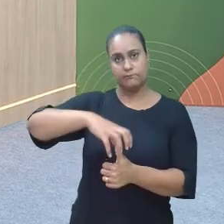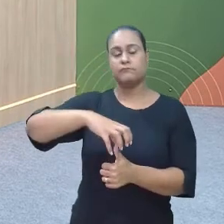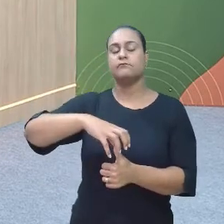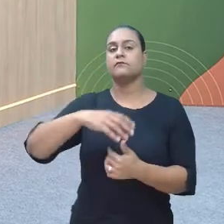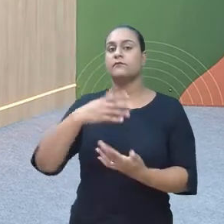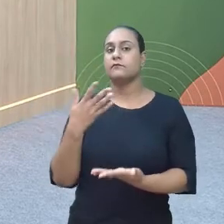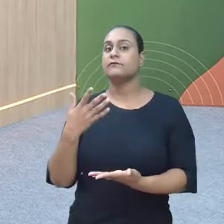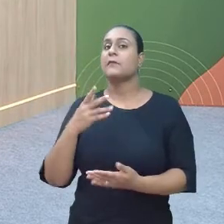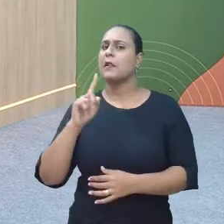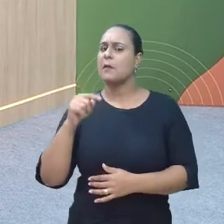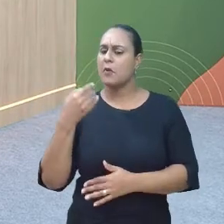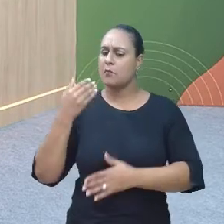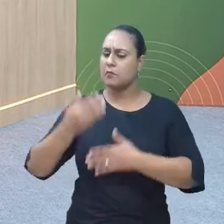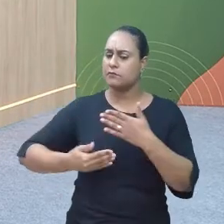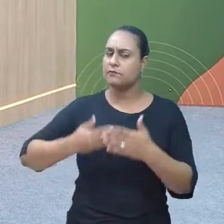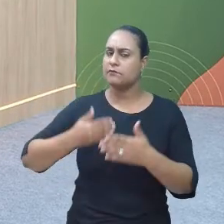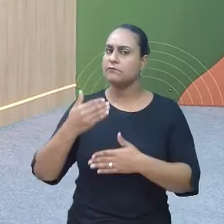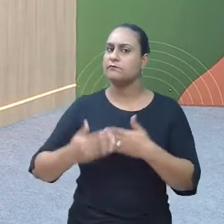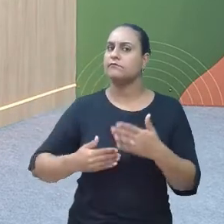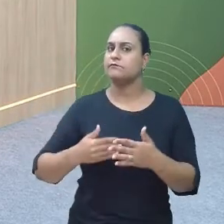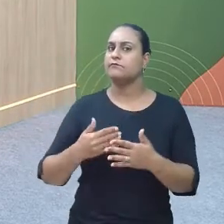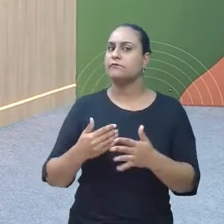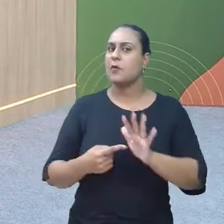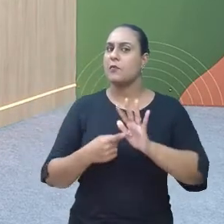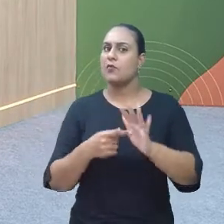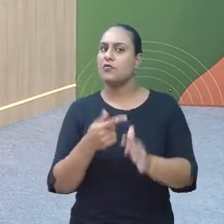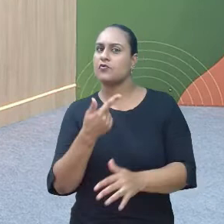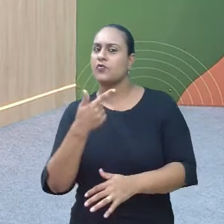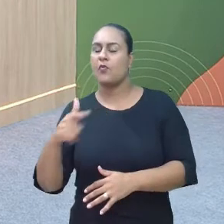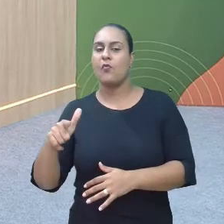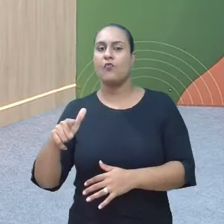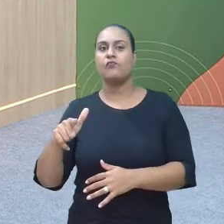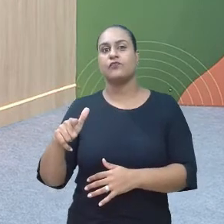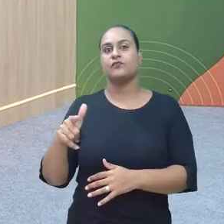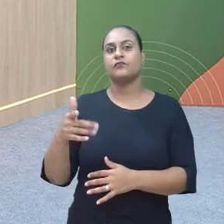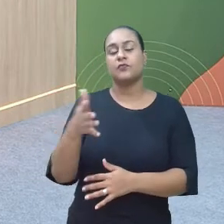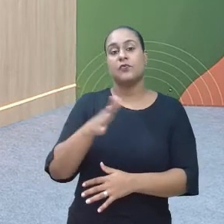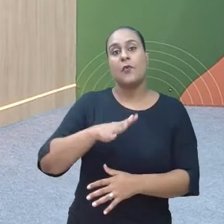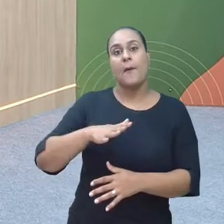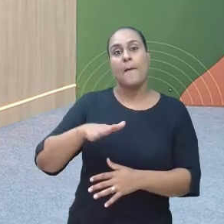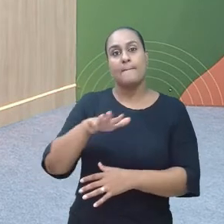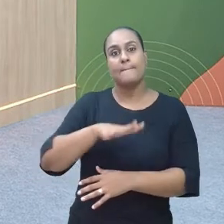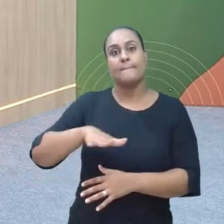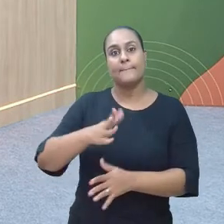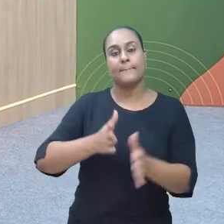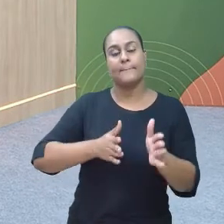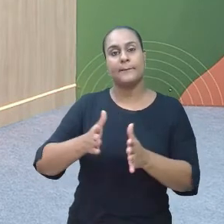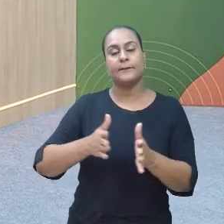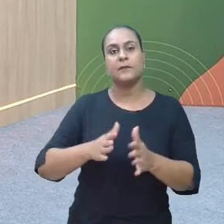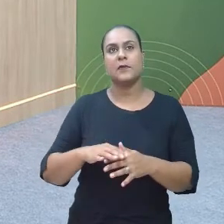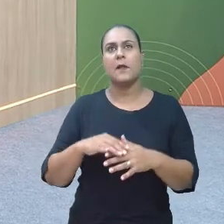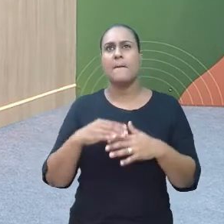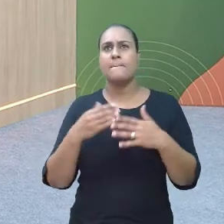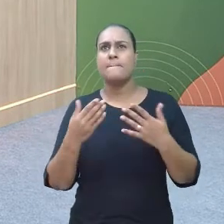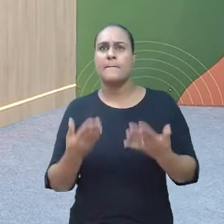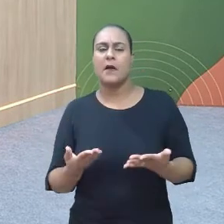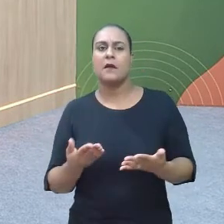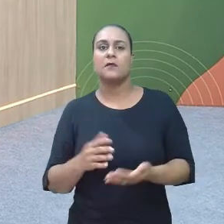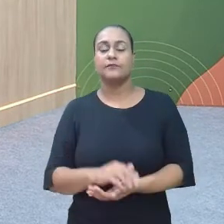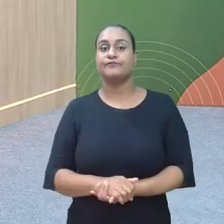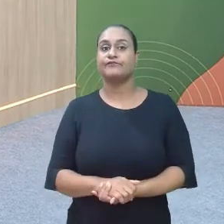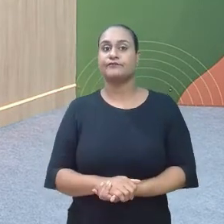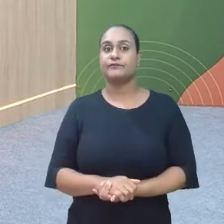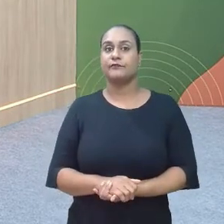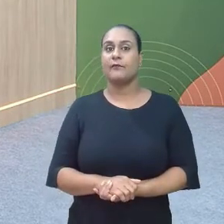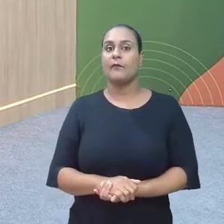se fortalecendo, já que remonta a outros tempos, aos senhores de engenhos, né, de outros tempos. Mas, oficialmente, a figura do